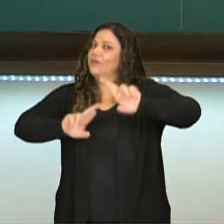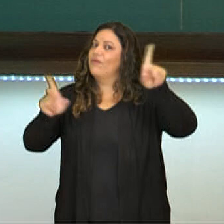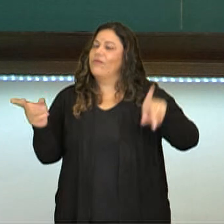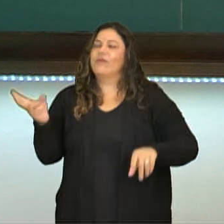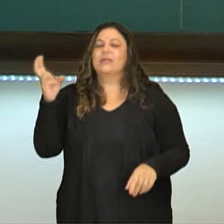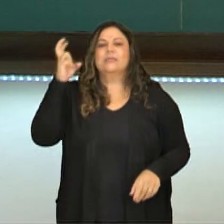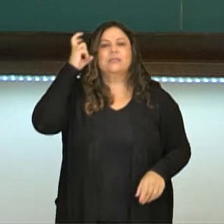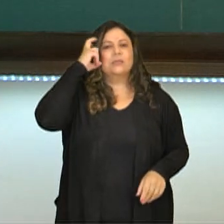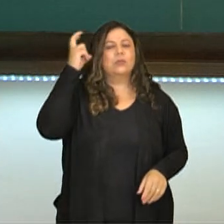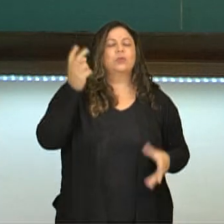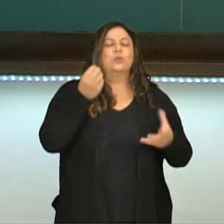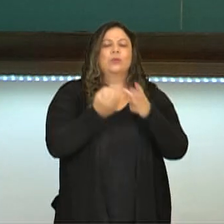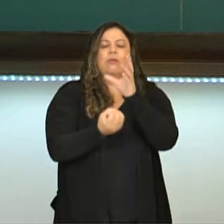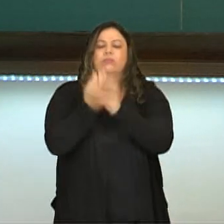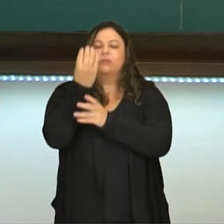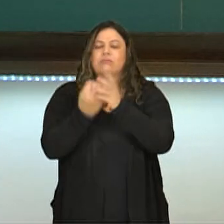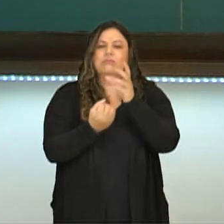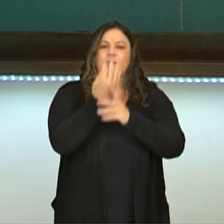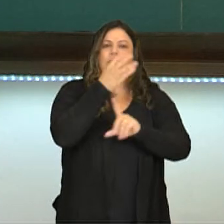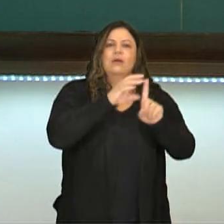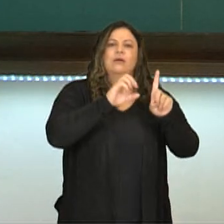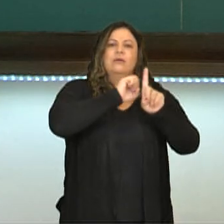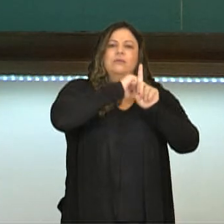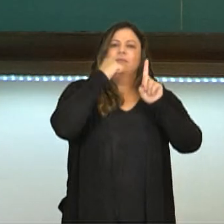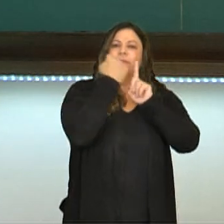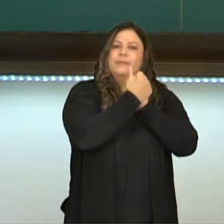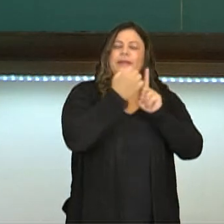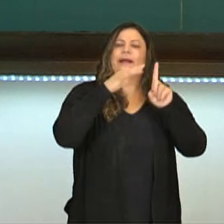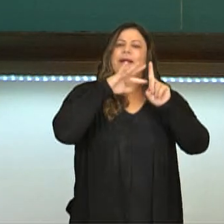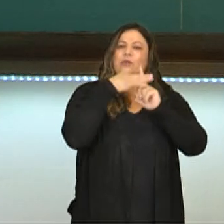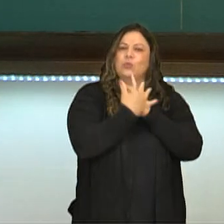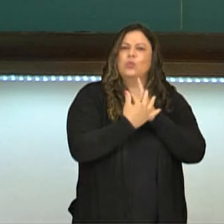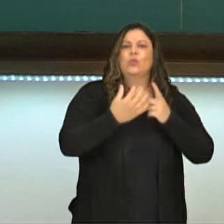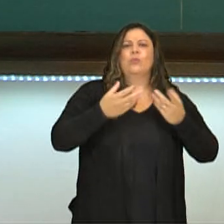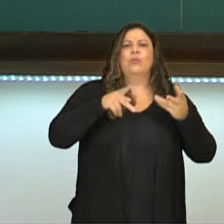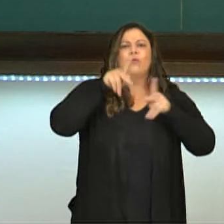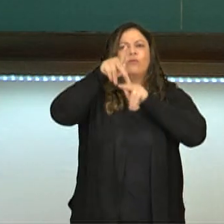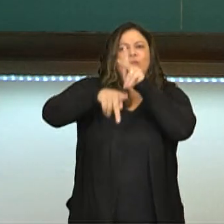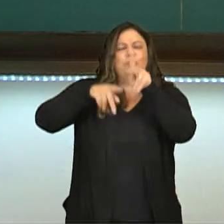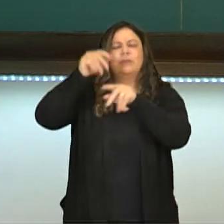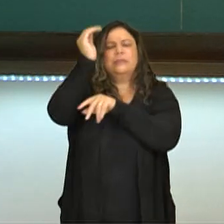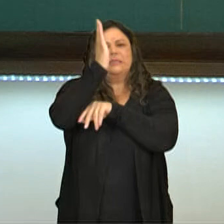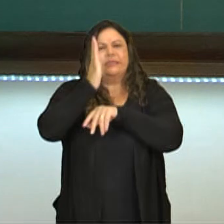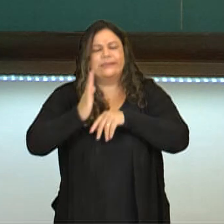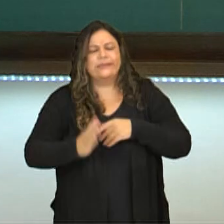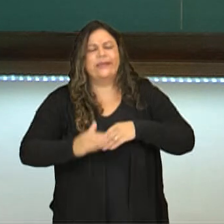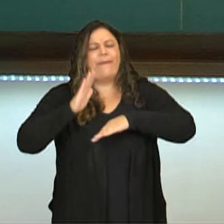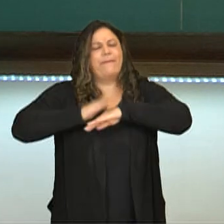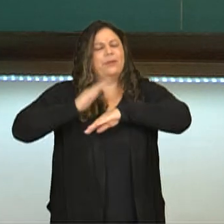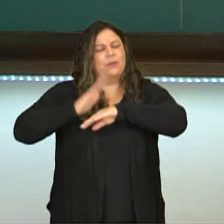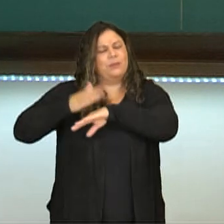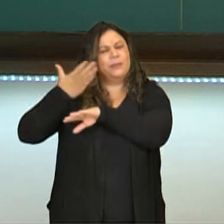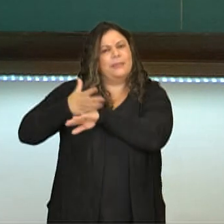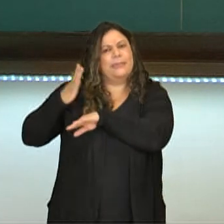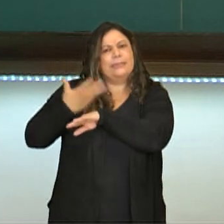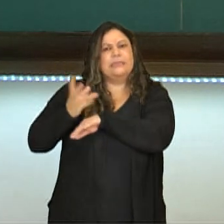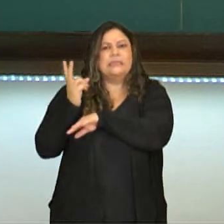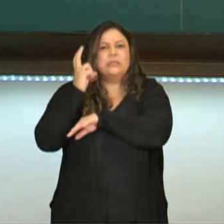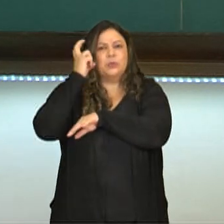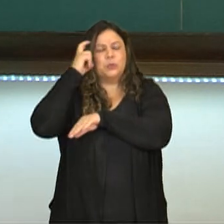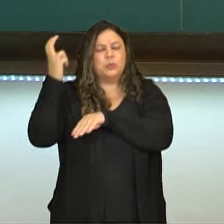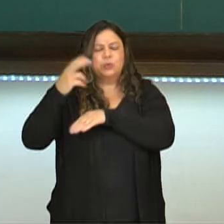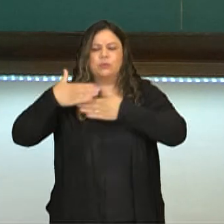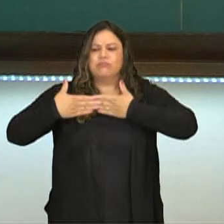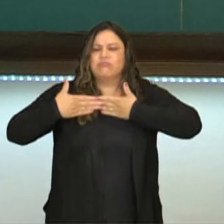da formação da sociedade, da formação do povo brasileiro, das nossas próprias práticas culturais, elas vão muito